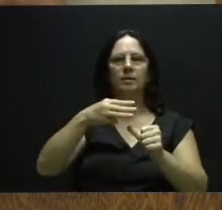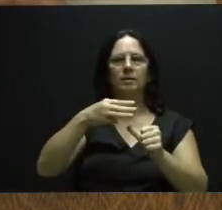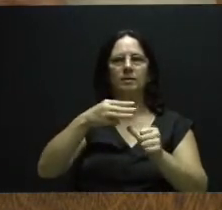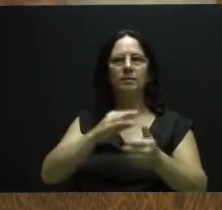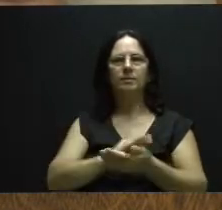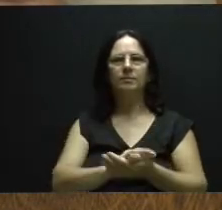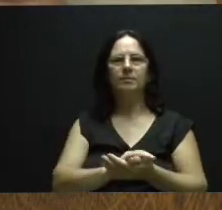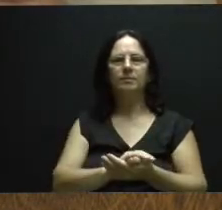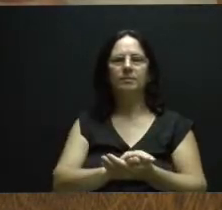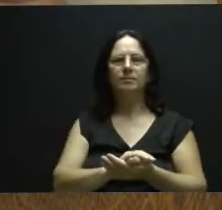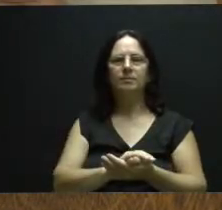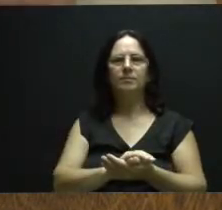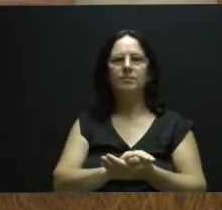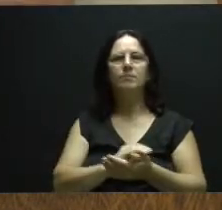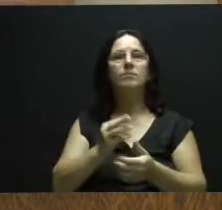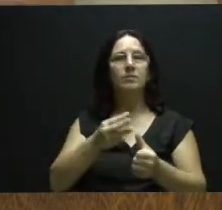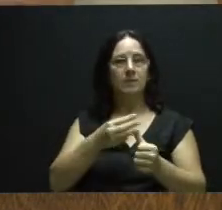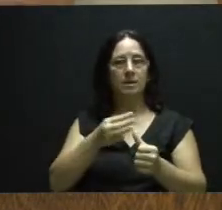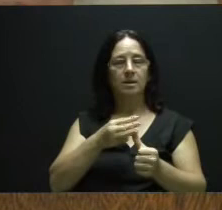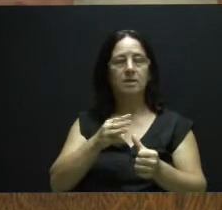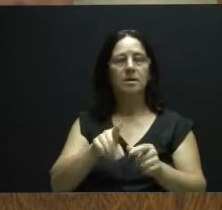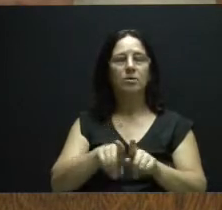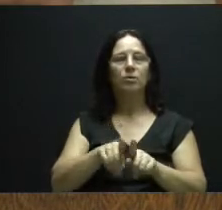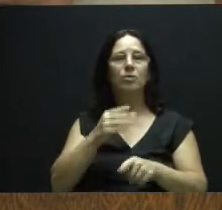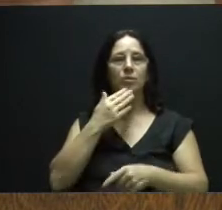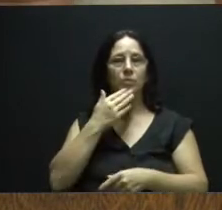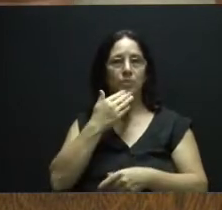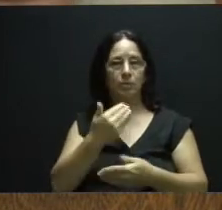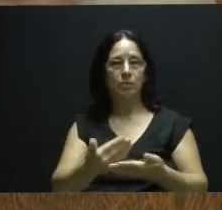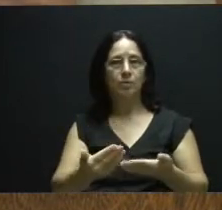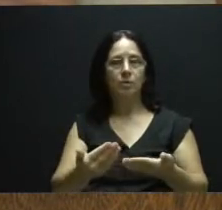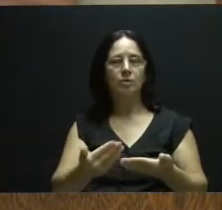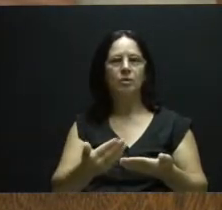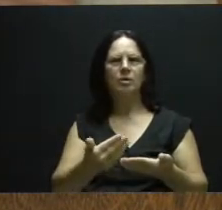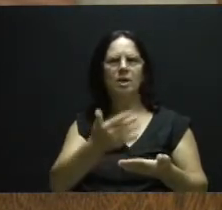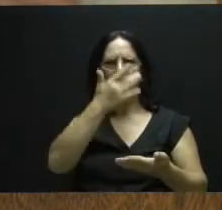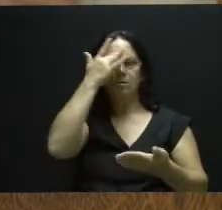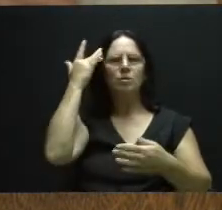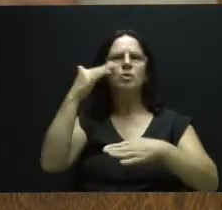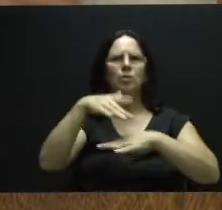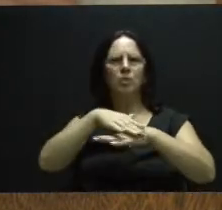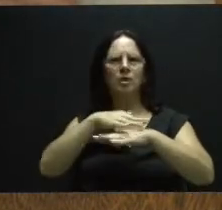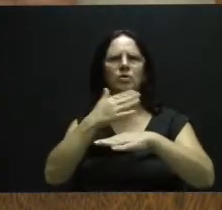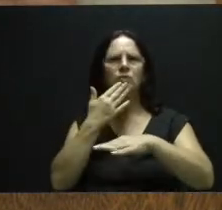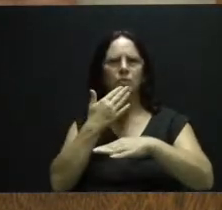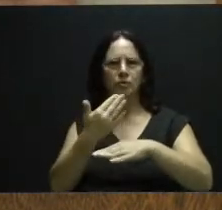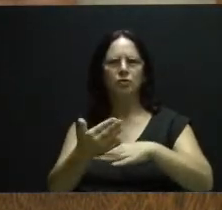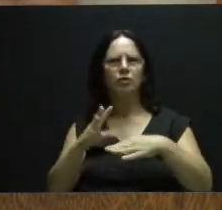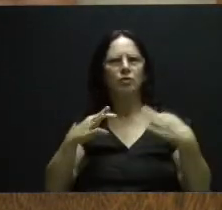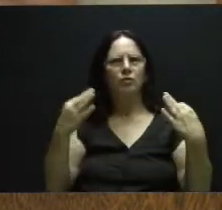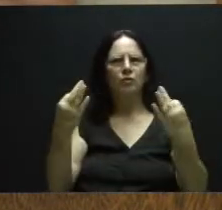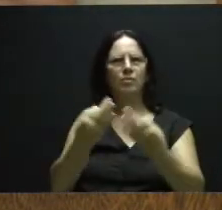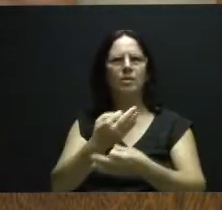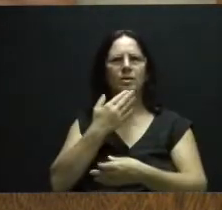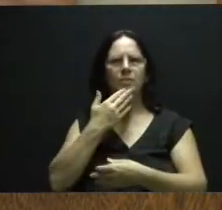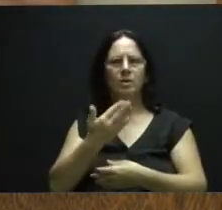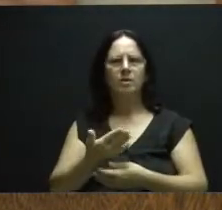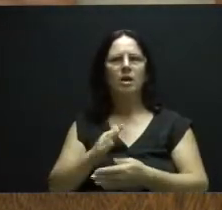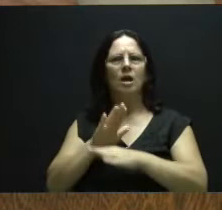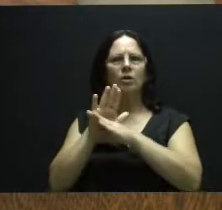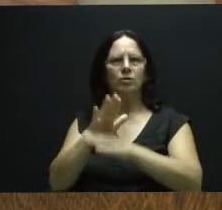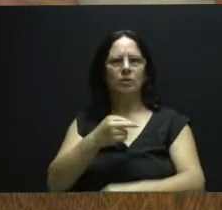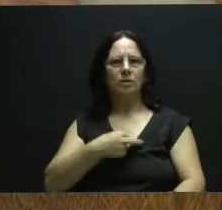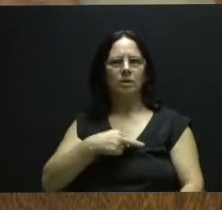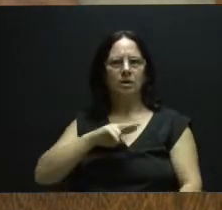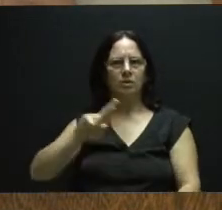parágrafo 3º quando solicitado pelo paciente ou seus familiares a assistência religiosa poderá